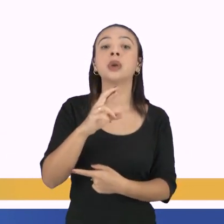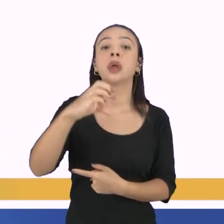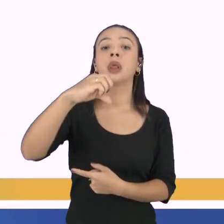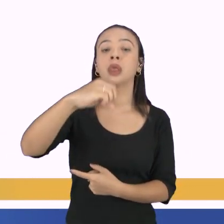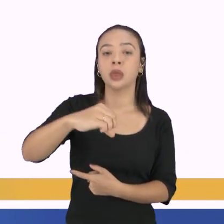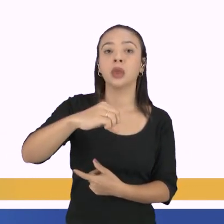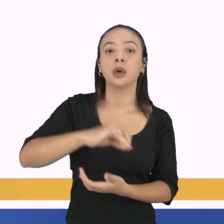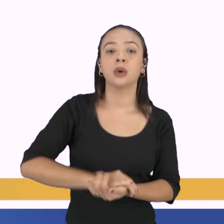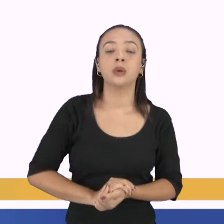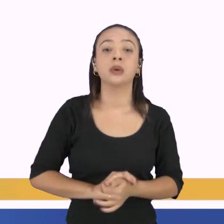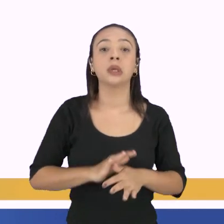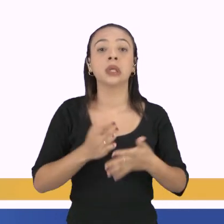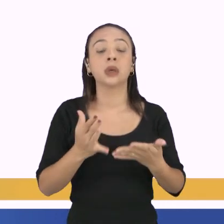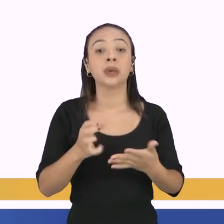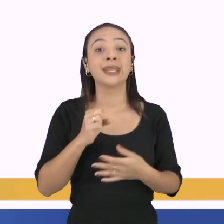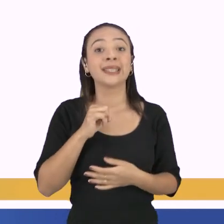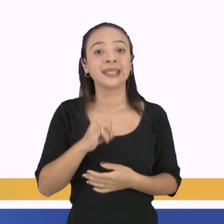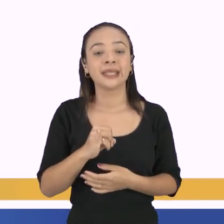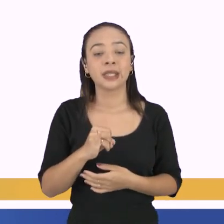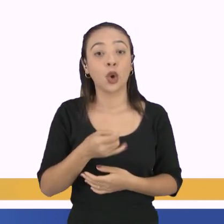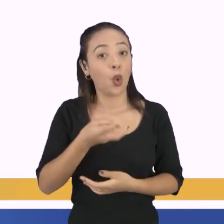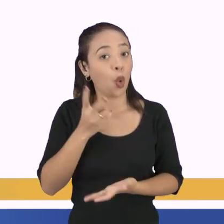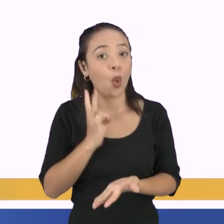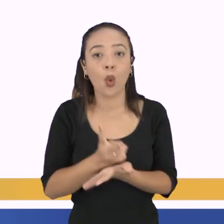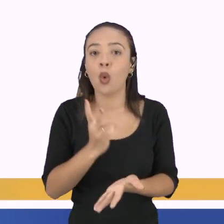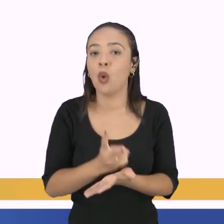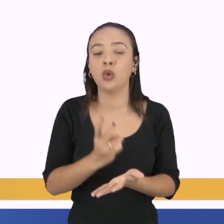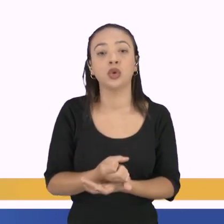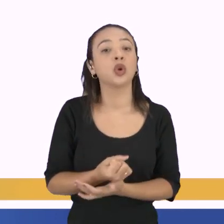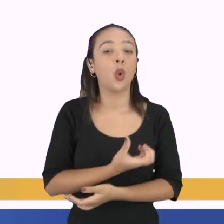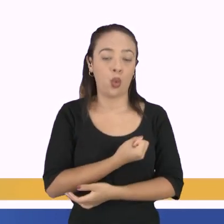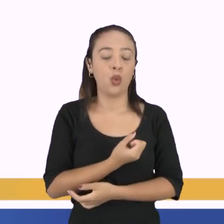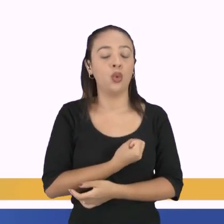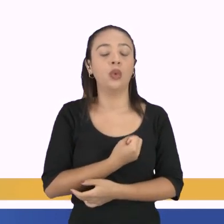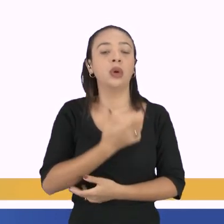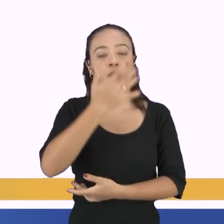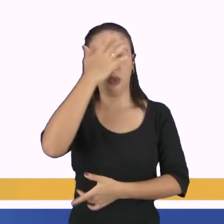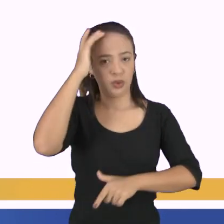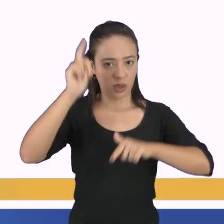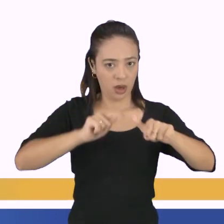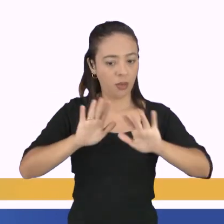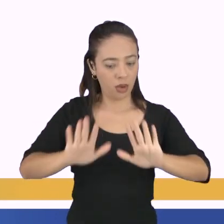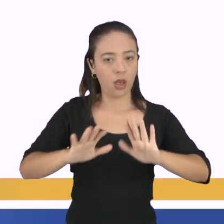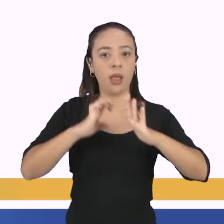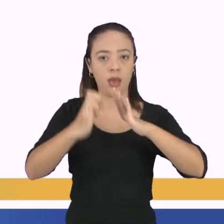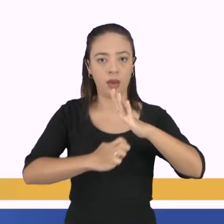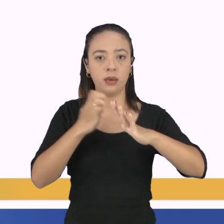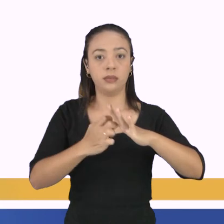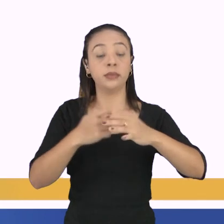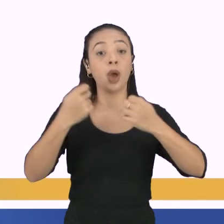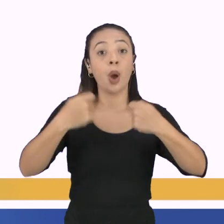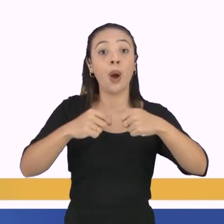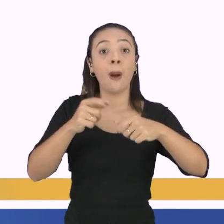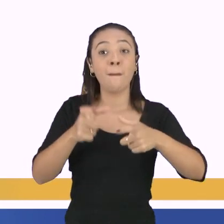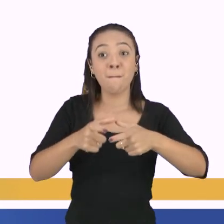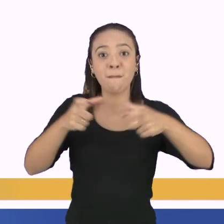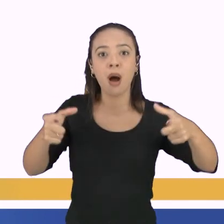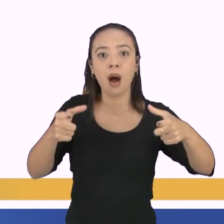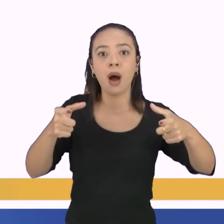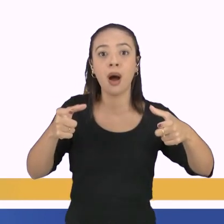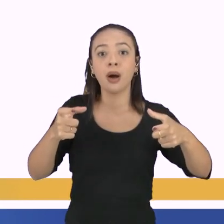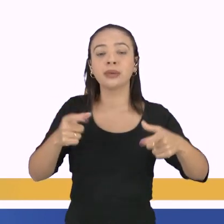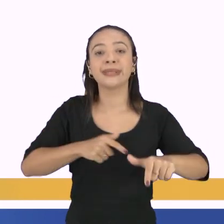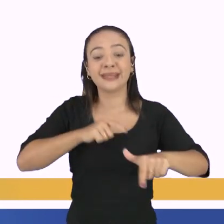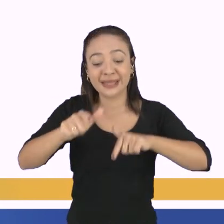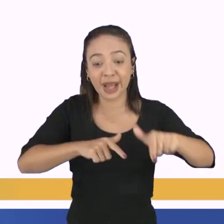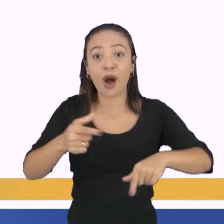que se eu não vou alterar a quantidade de funcionários na empresa, eu vou ter que aumentar a jornada de trabalho